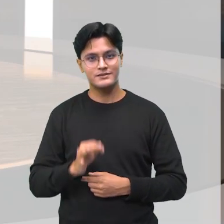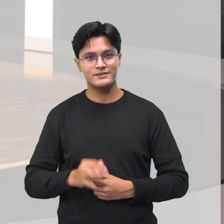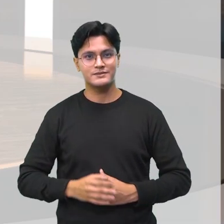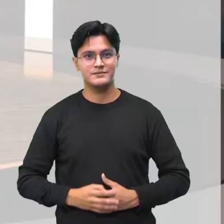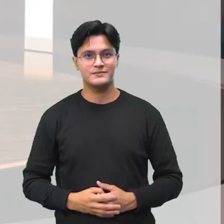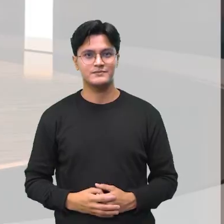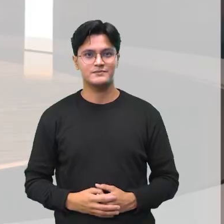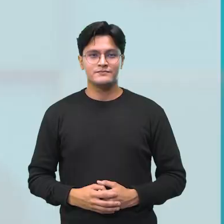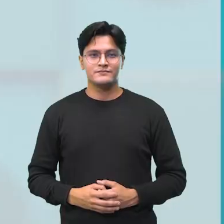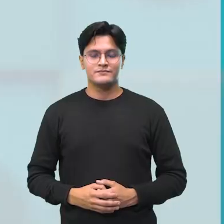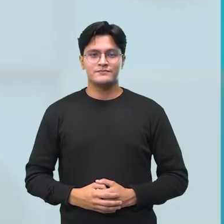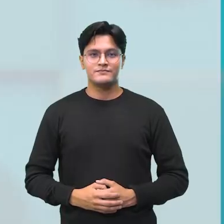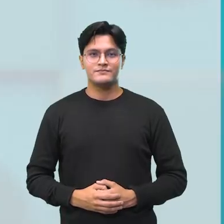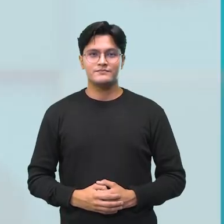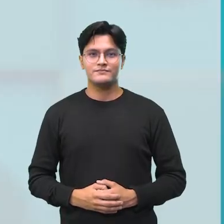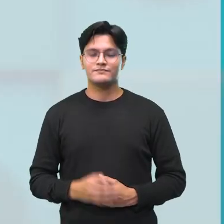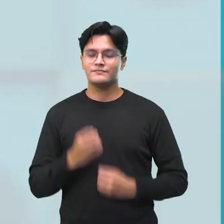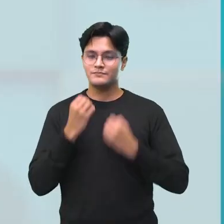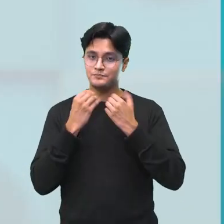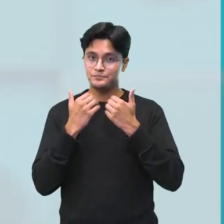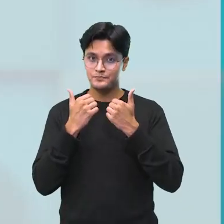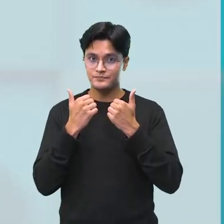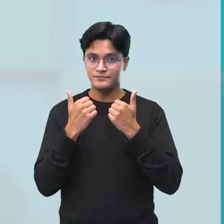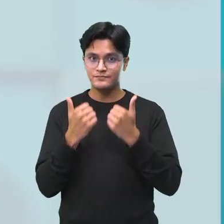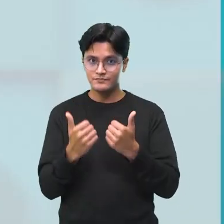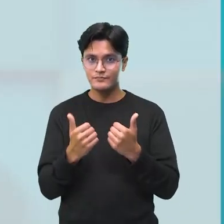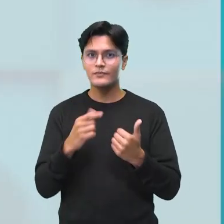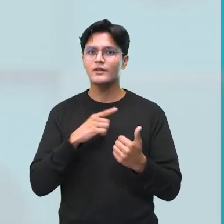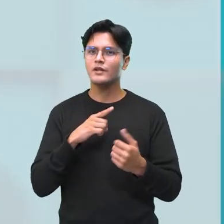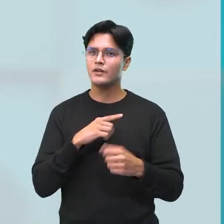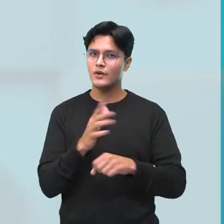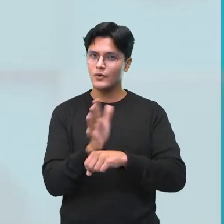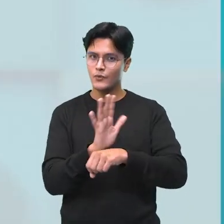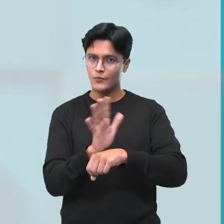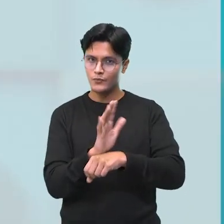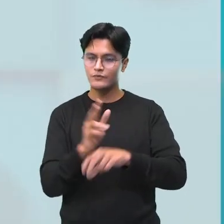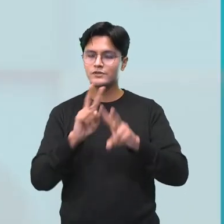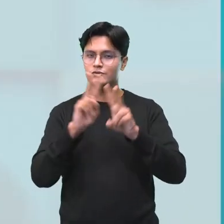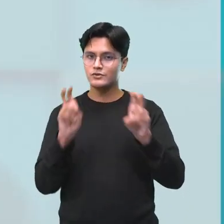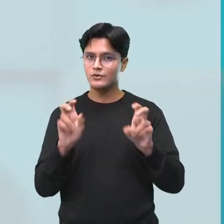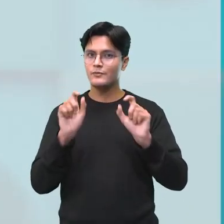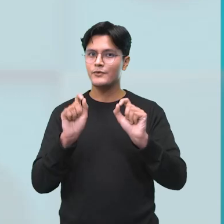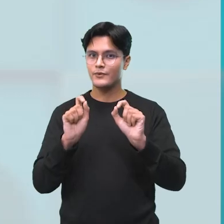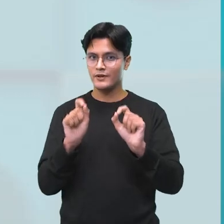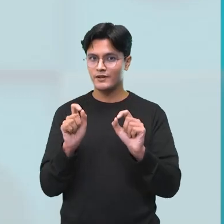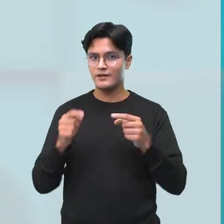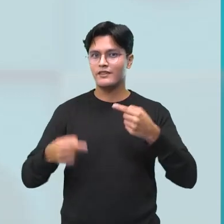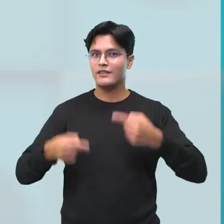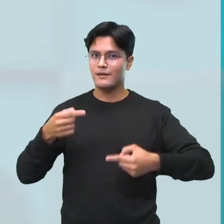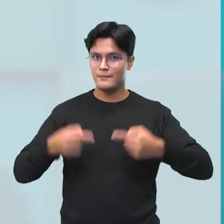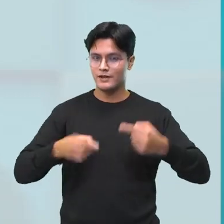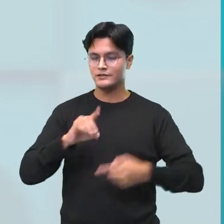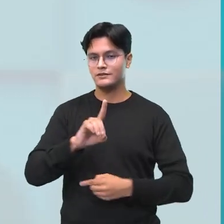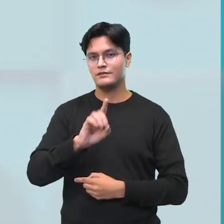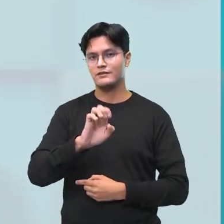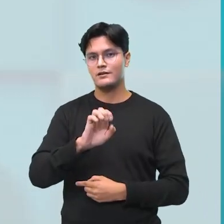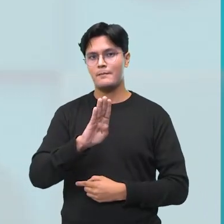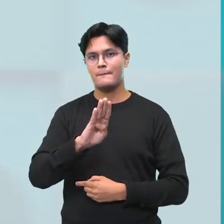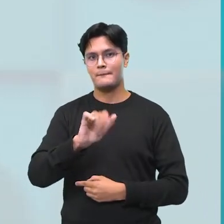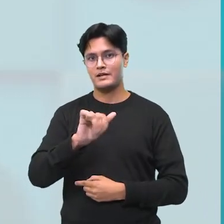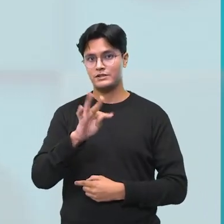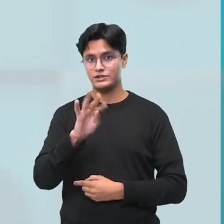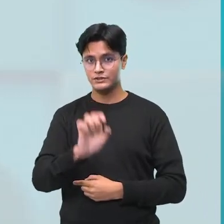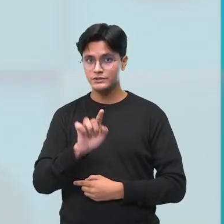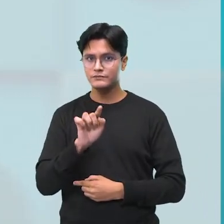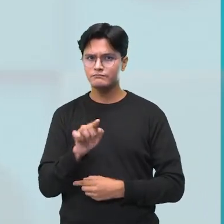pessoal. Muito bem, nós tivemos um vídeo aí, né, sobre um debate, ok? Viram